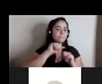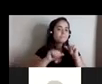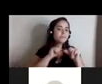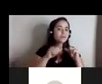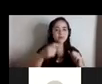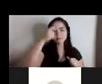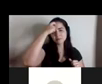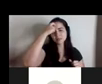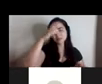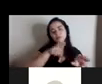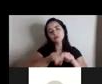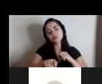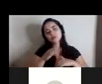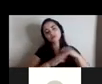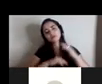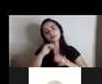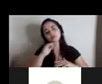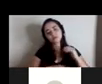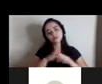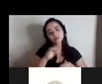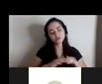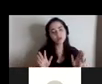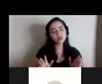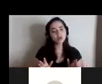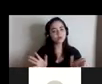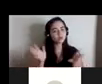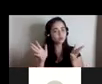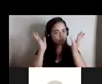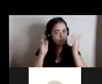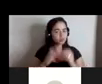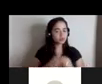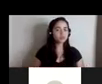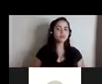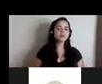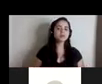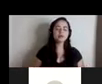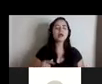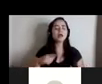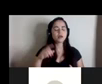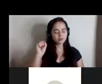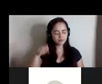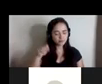a formação profissional que estamos oferecendo é nosso papel.